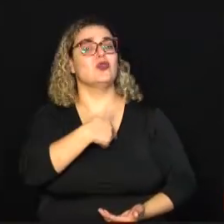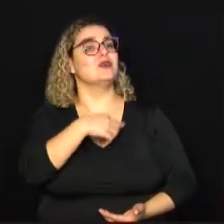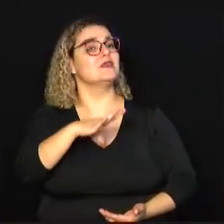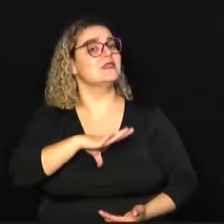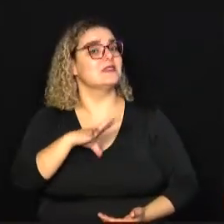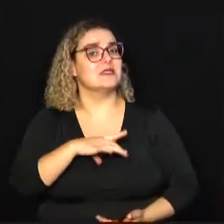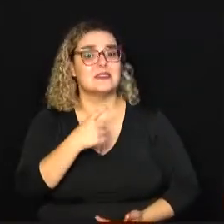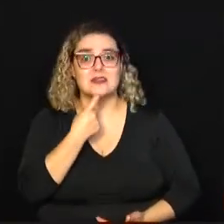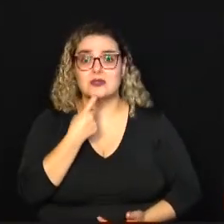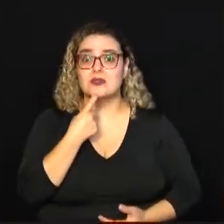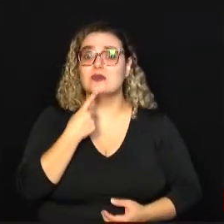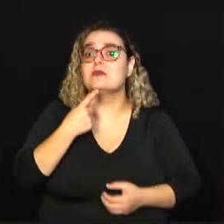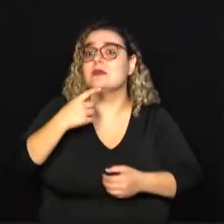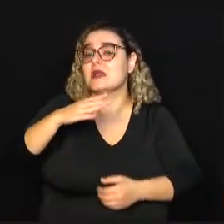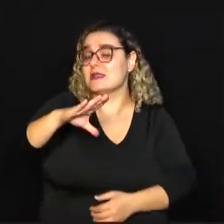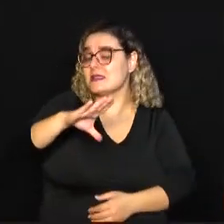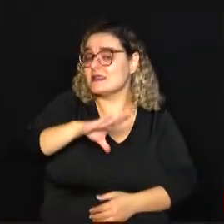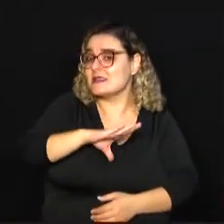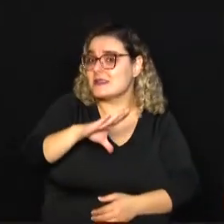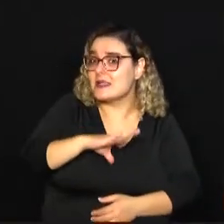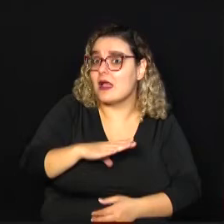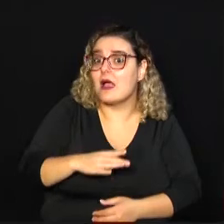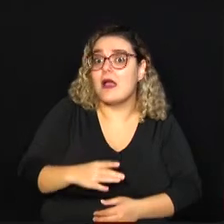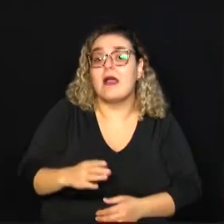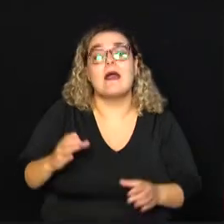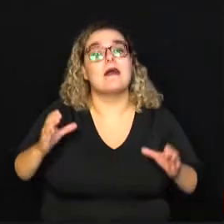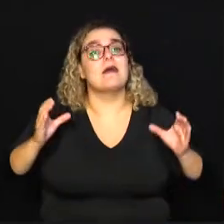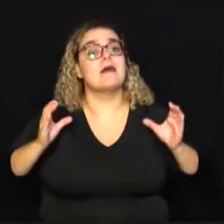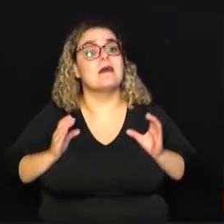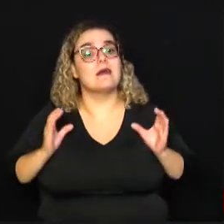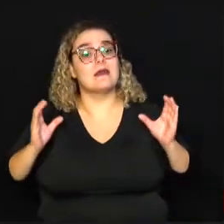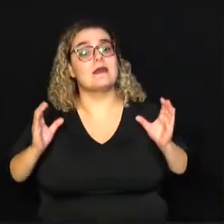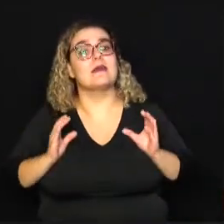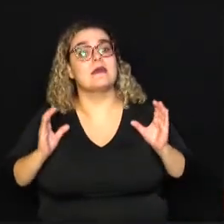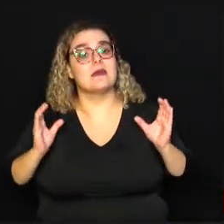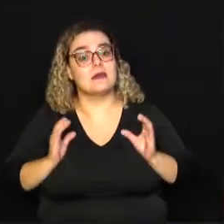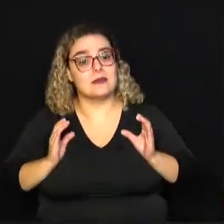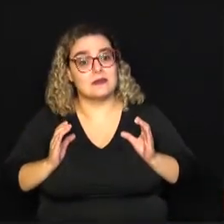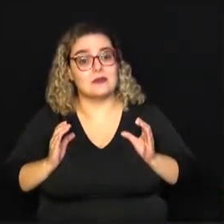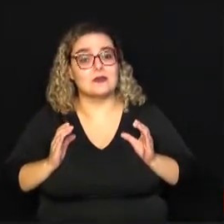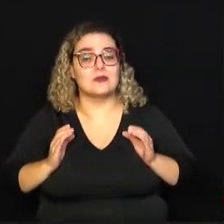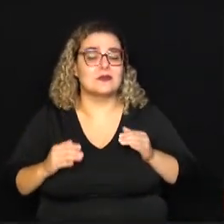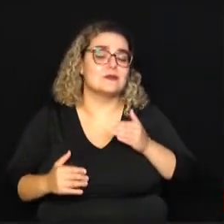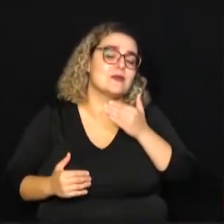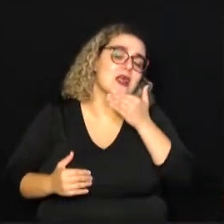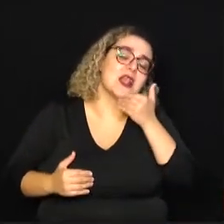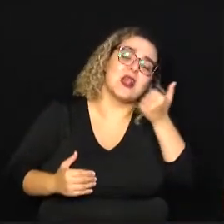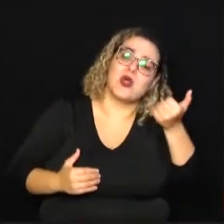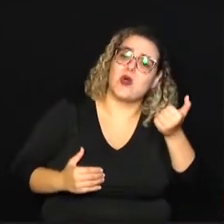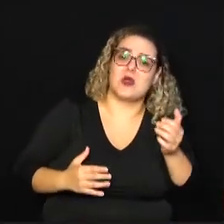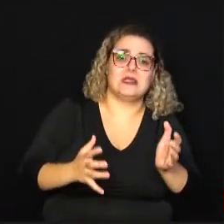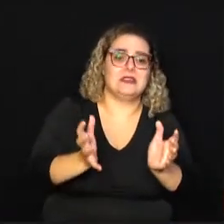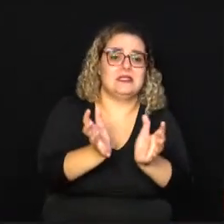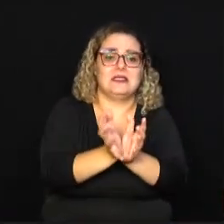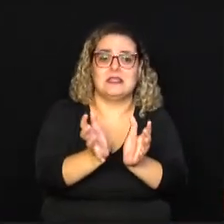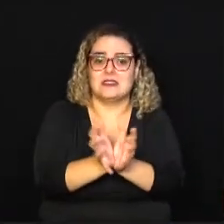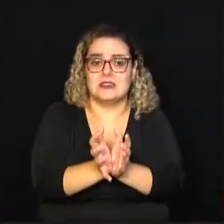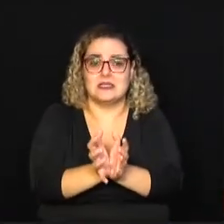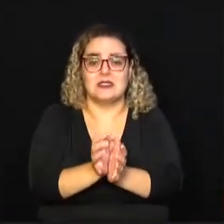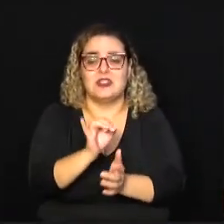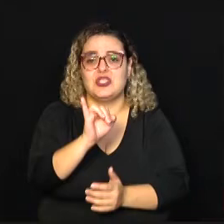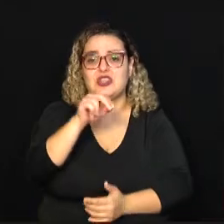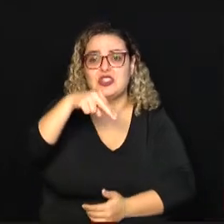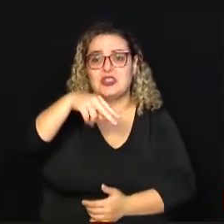uma cidade rica, uma cidade que tem das melhores equipes de